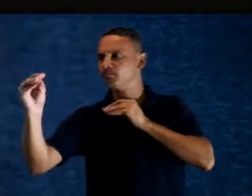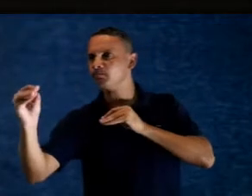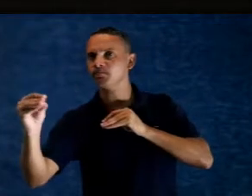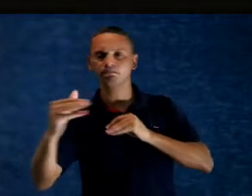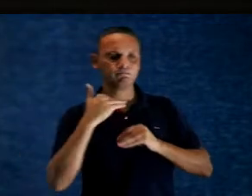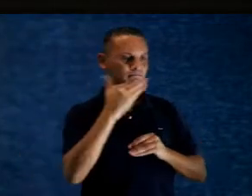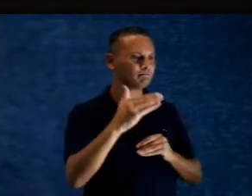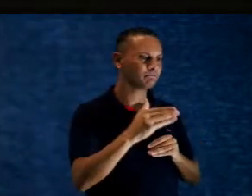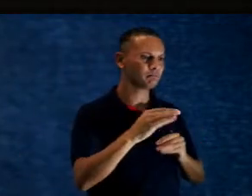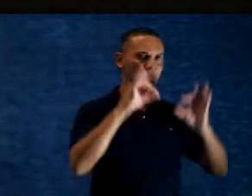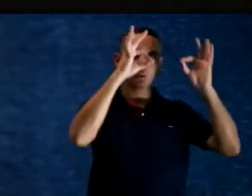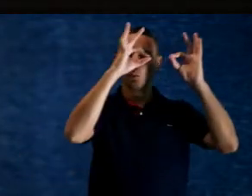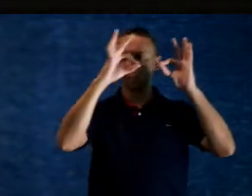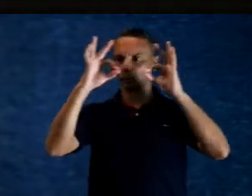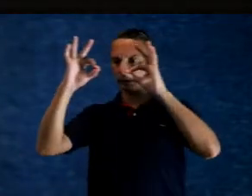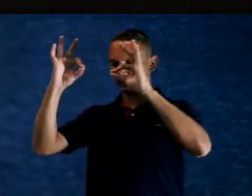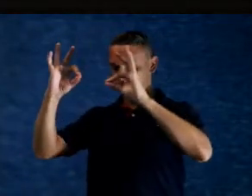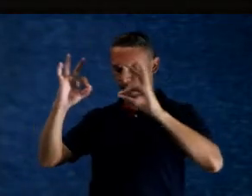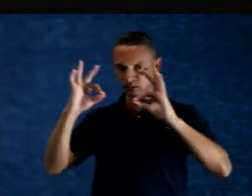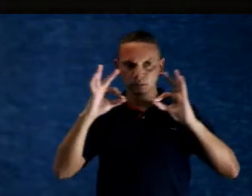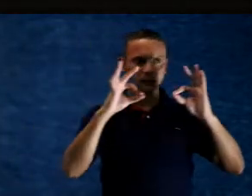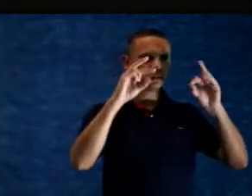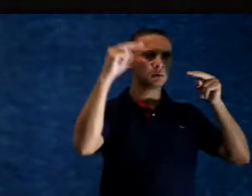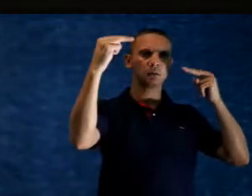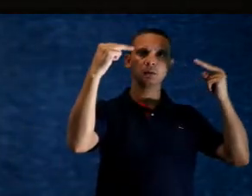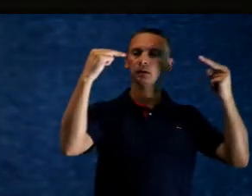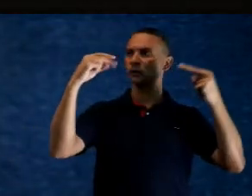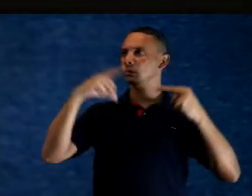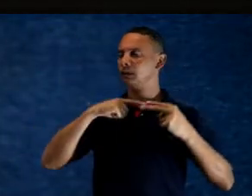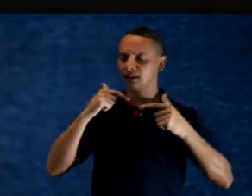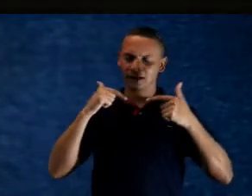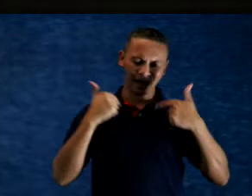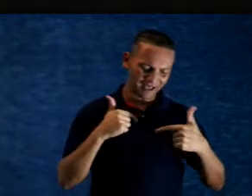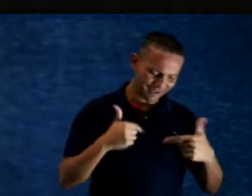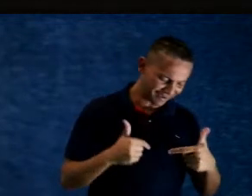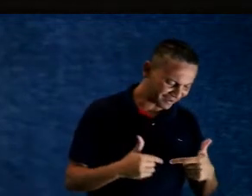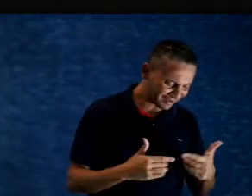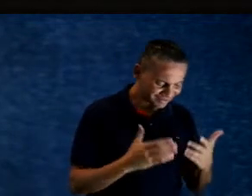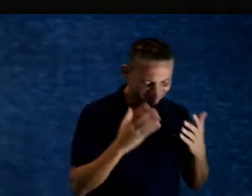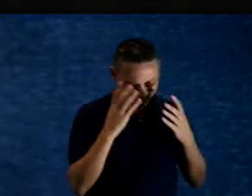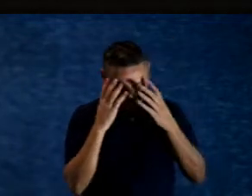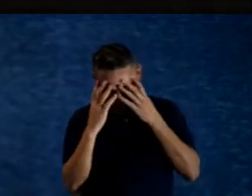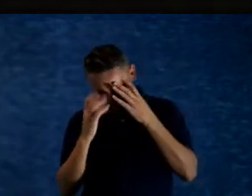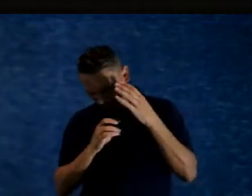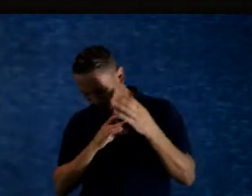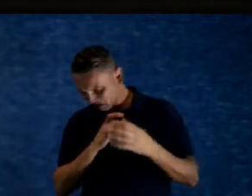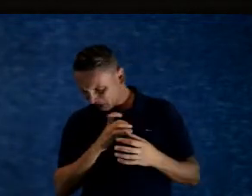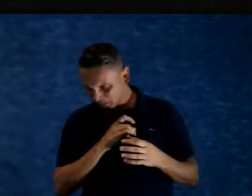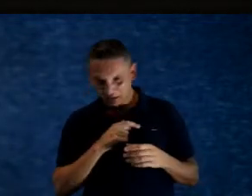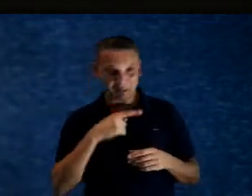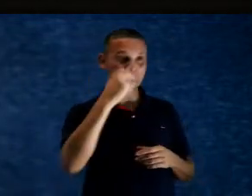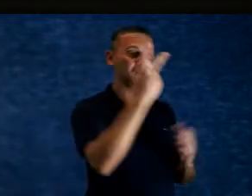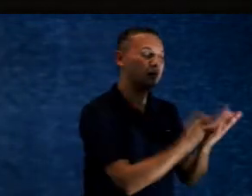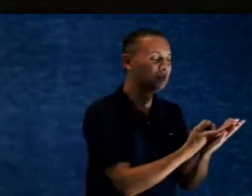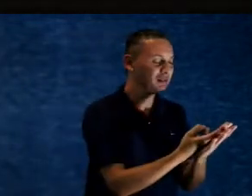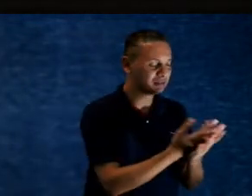no calor, aquele estúpido olhar. Naná me espiava com desconfiança. Sua mão em minha testa era muito fria. Eu